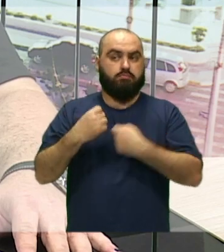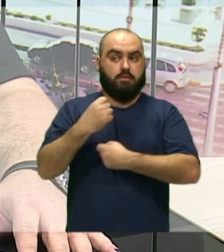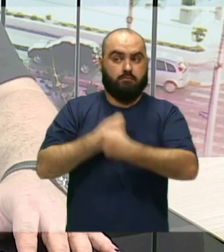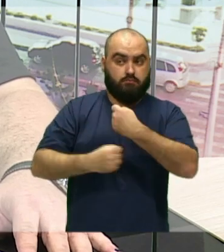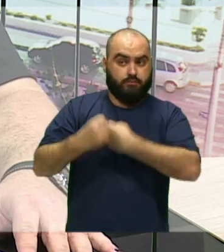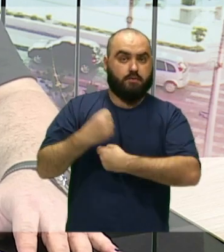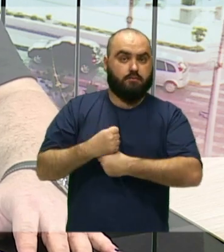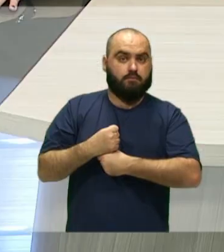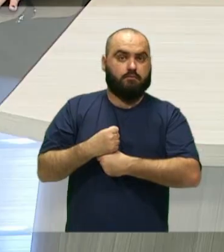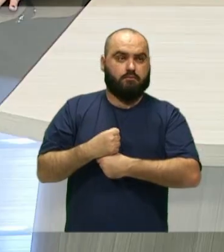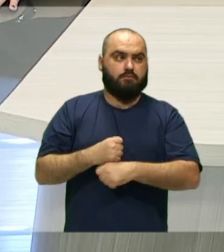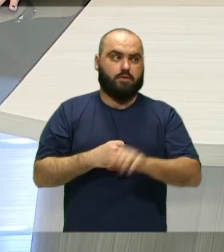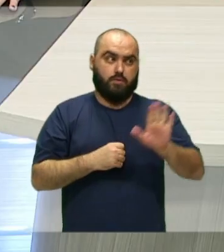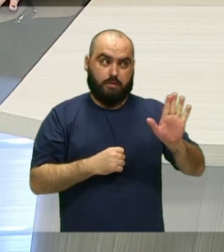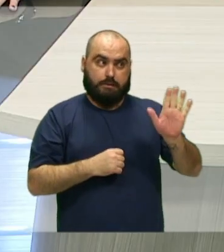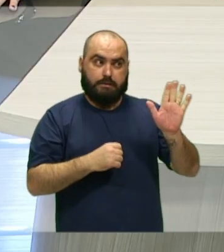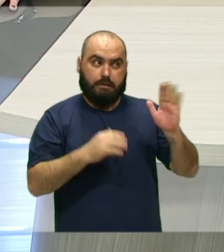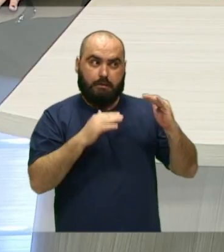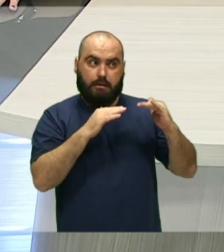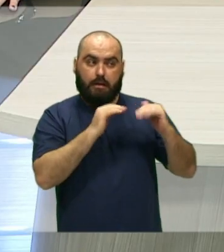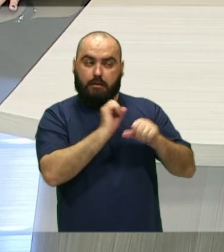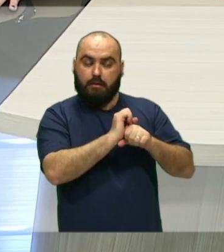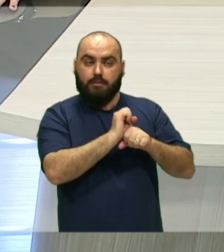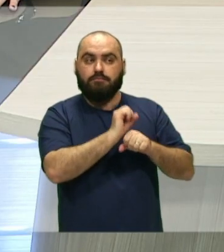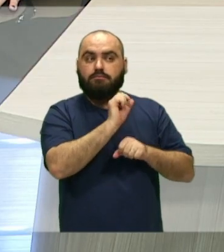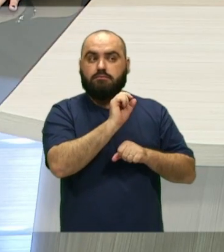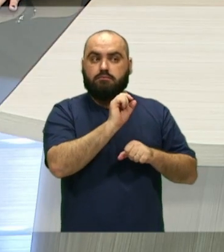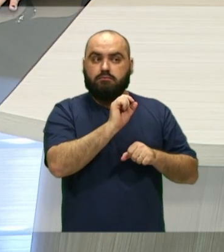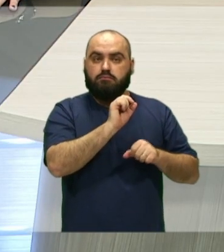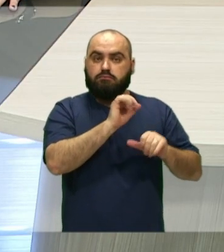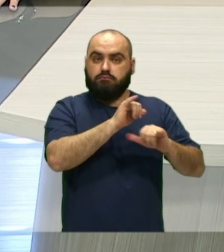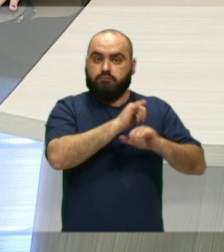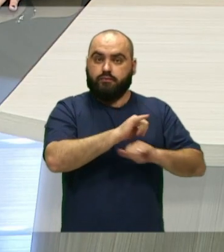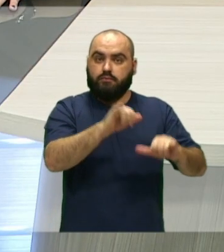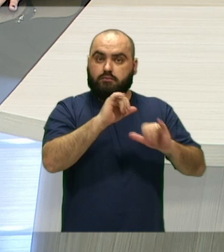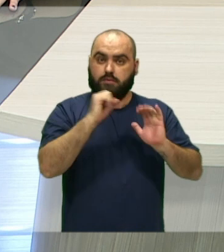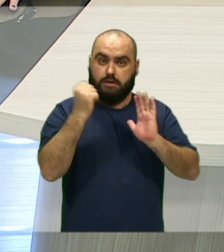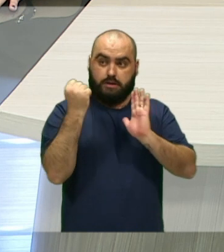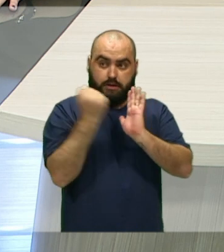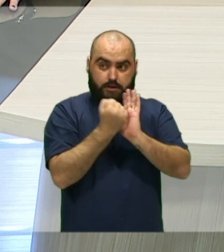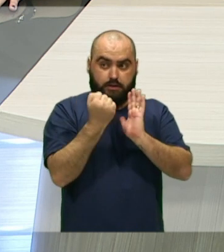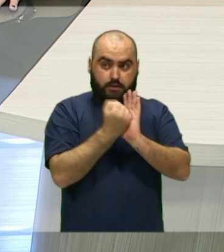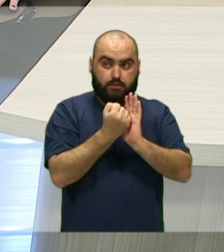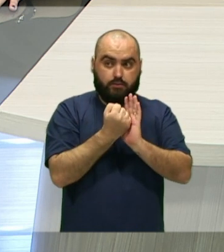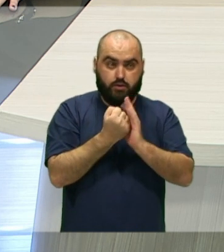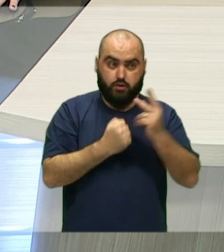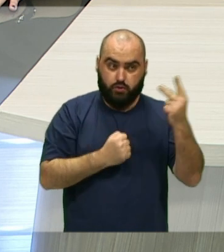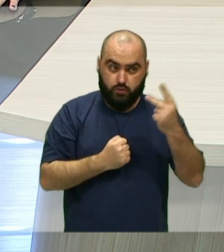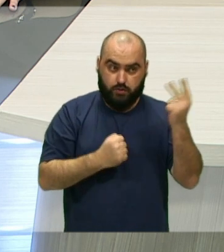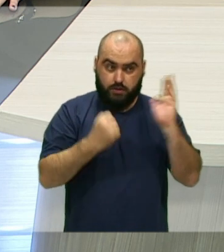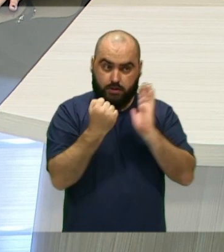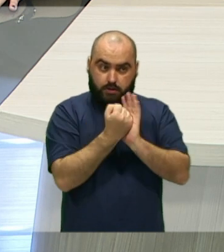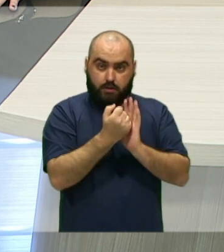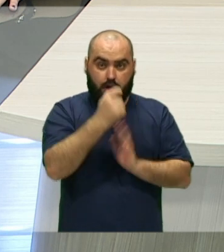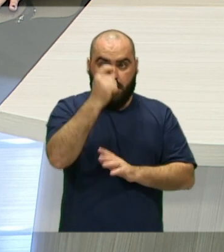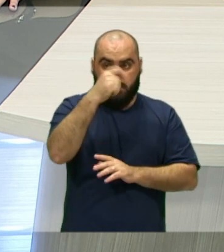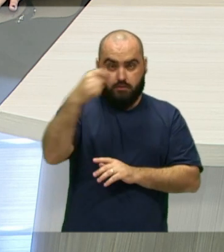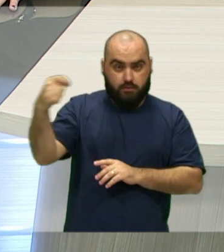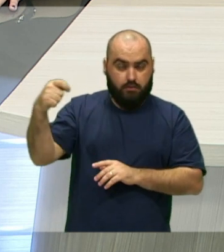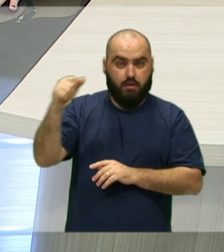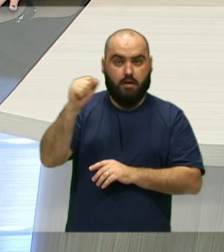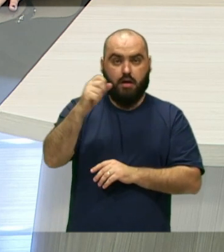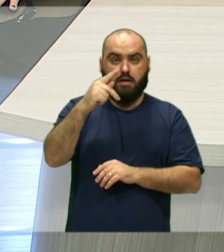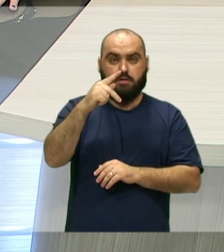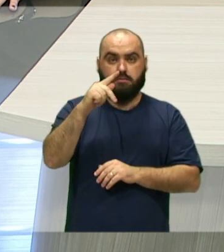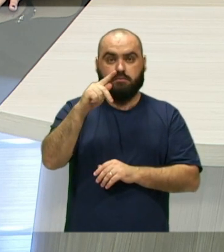fez vou ab um pares aqui nas campanh porque as campanhas também renderam selo selos dois selos pra Associação de servidores né as